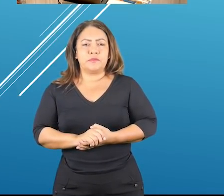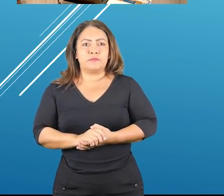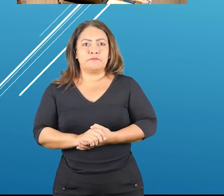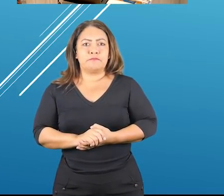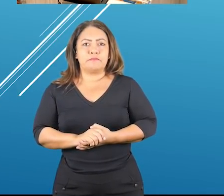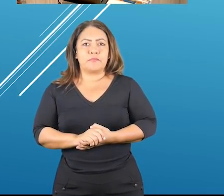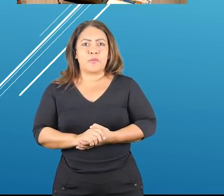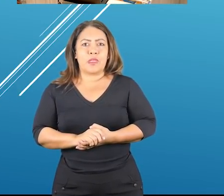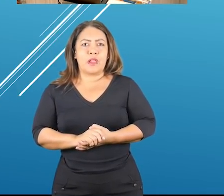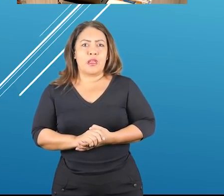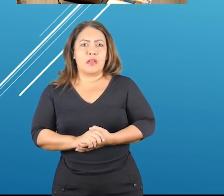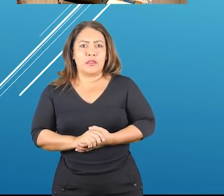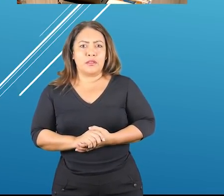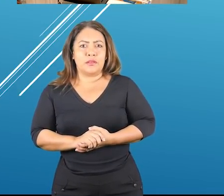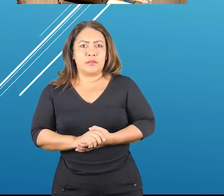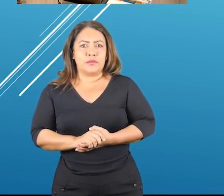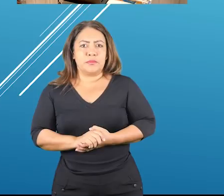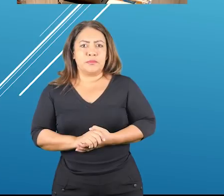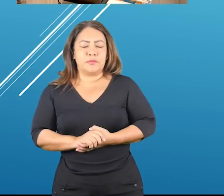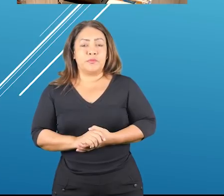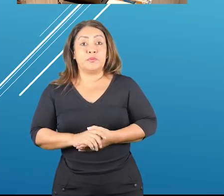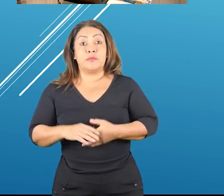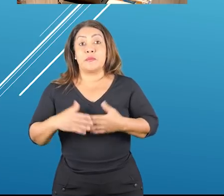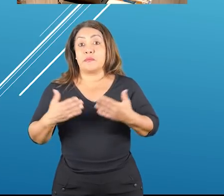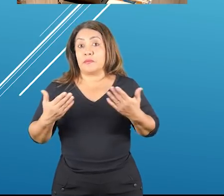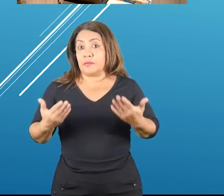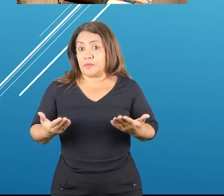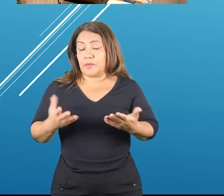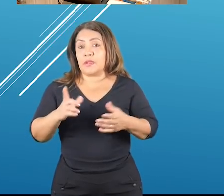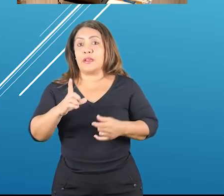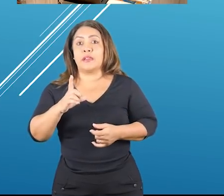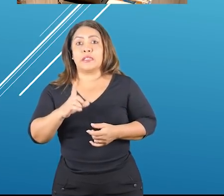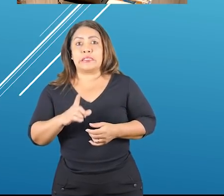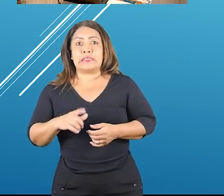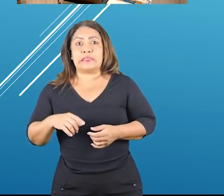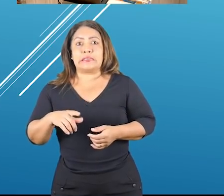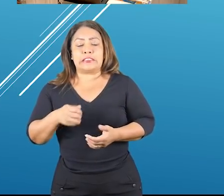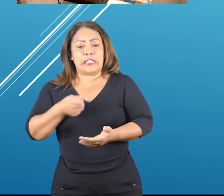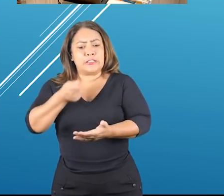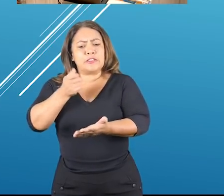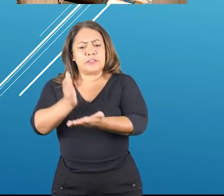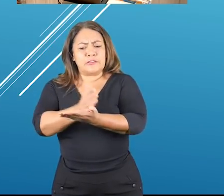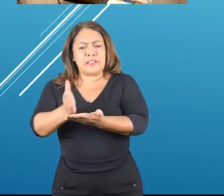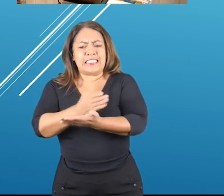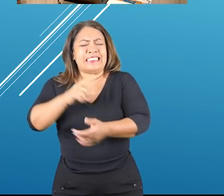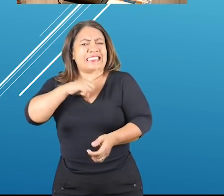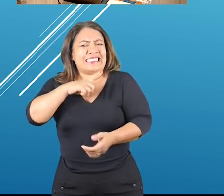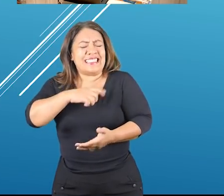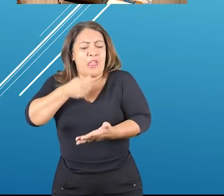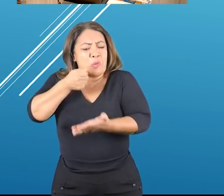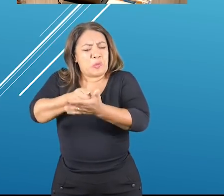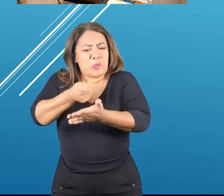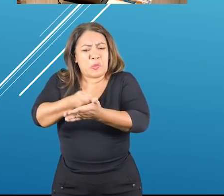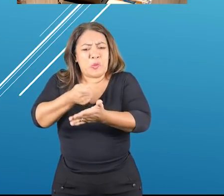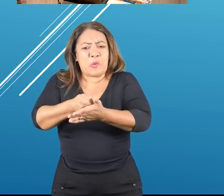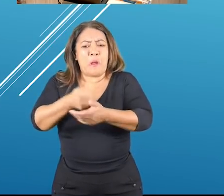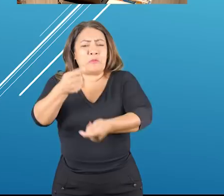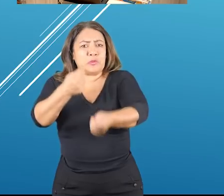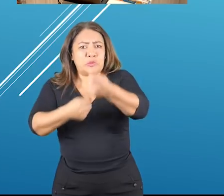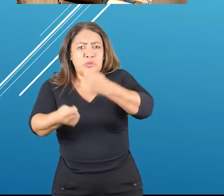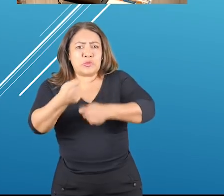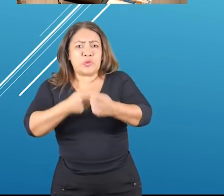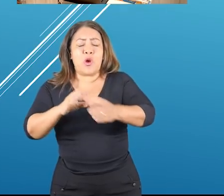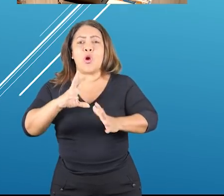Mais então do que a gente cumprir exigências administrativas ou